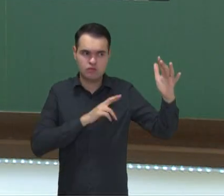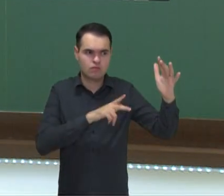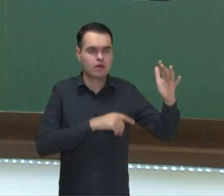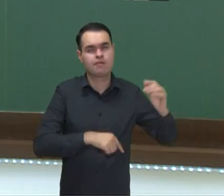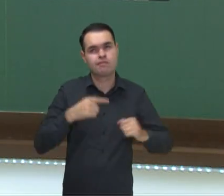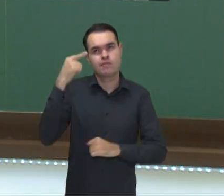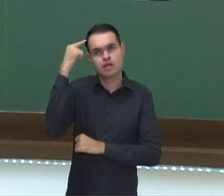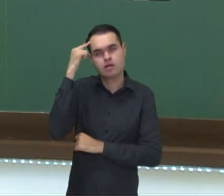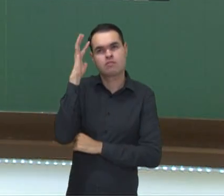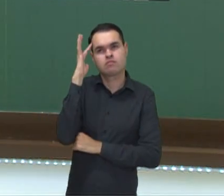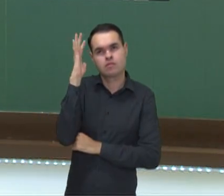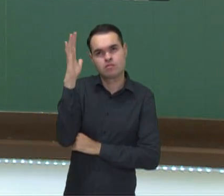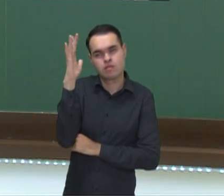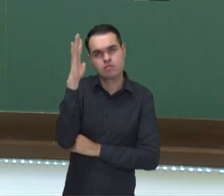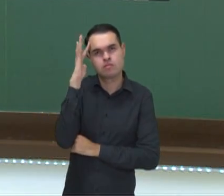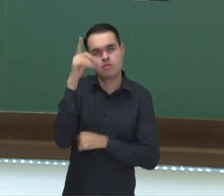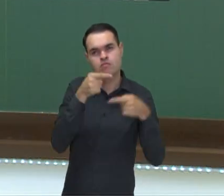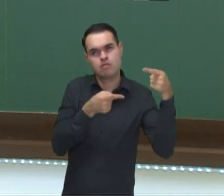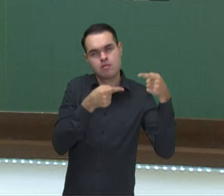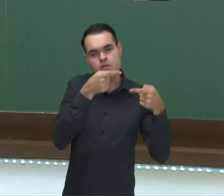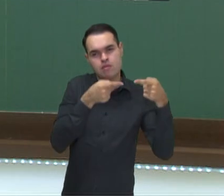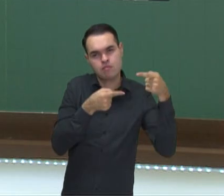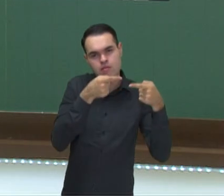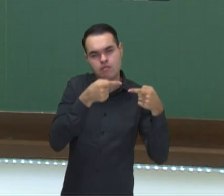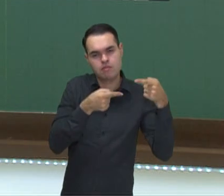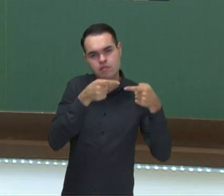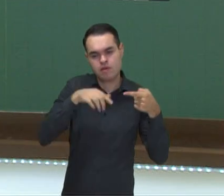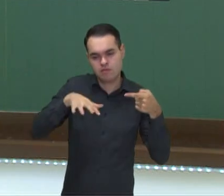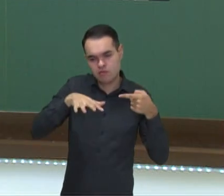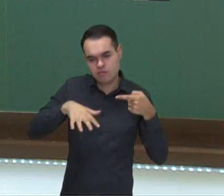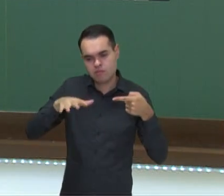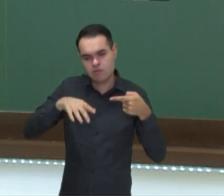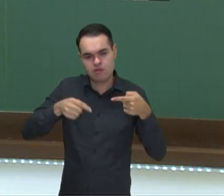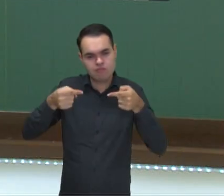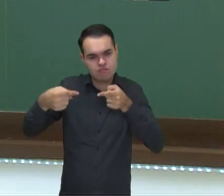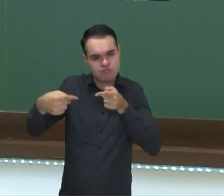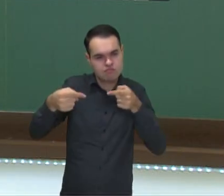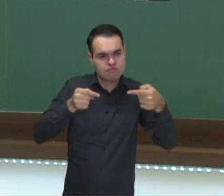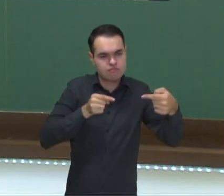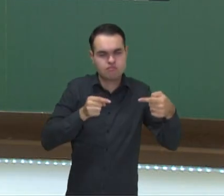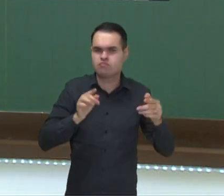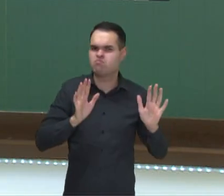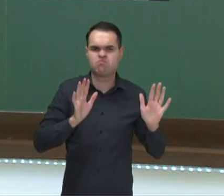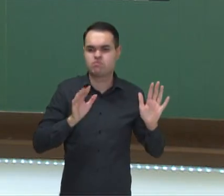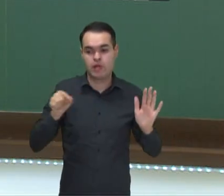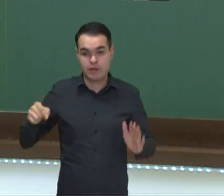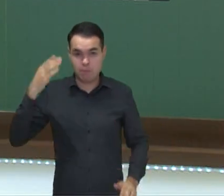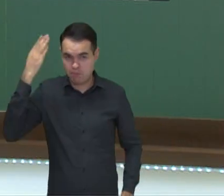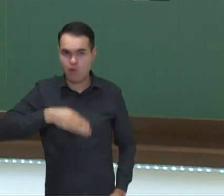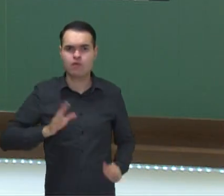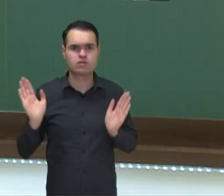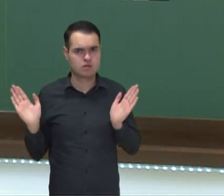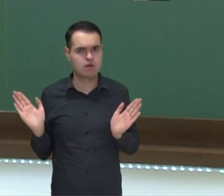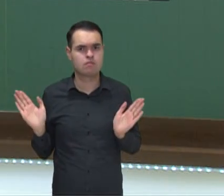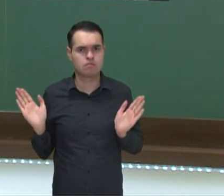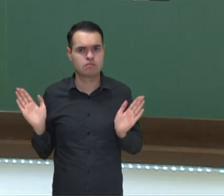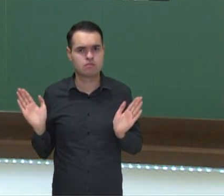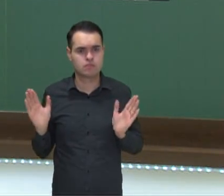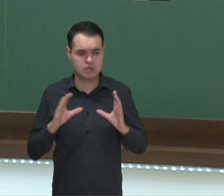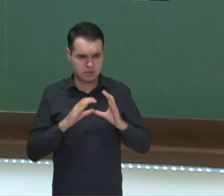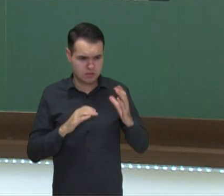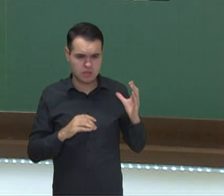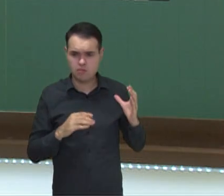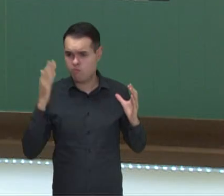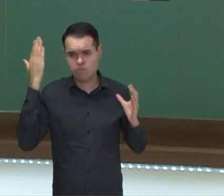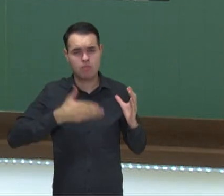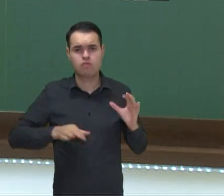refletindo, pensando sobre teorias, e sim algo que foi comprovado, que a ciência provou. Então,